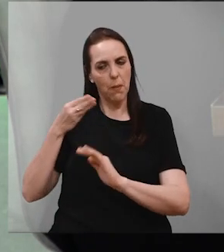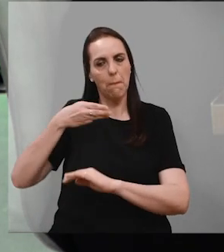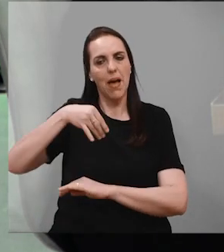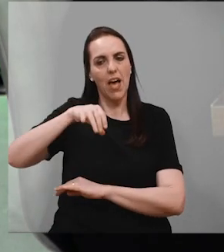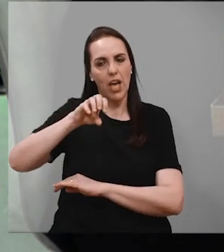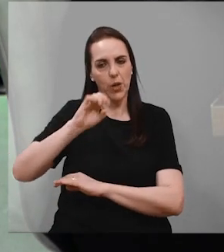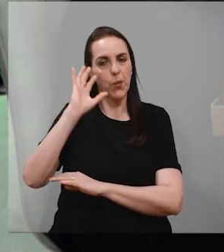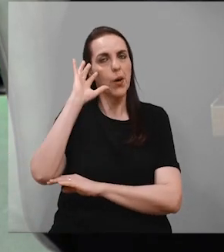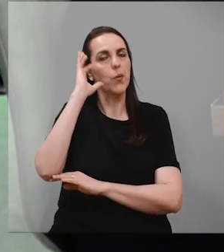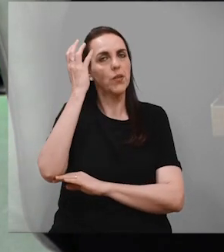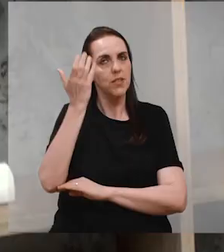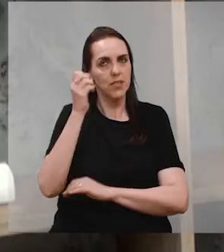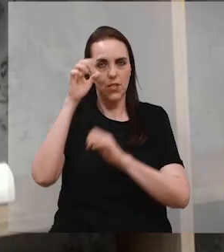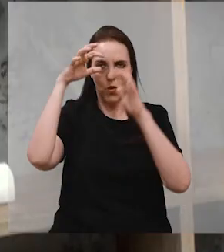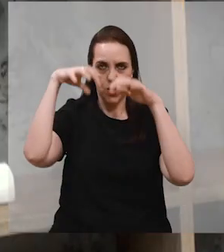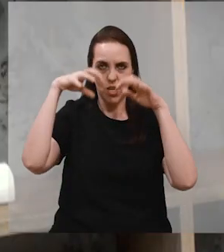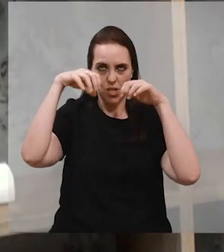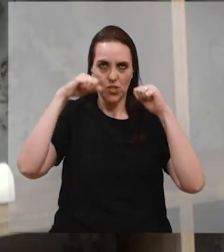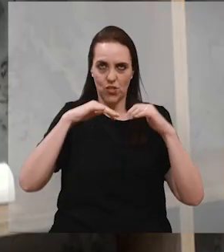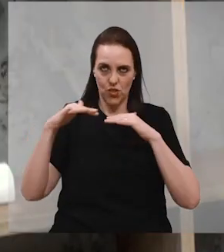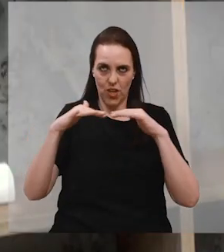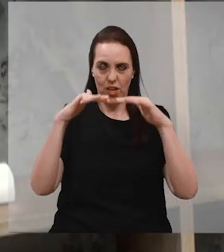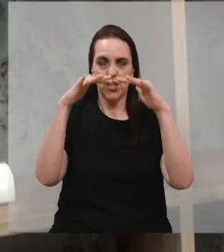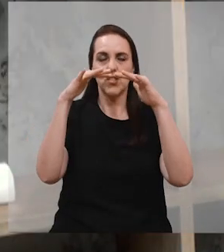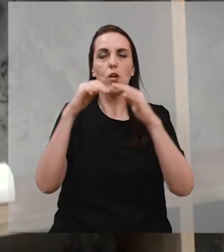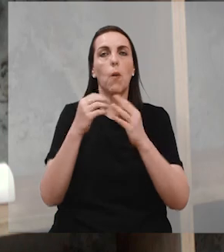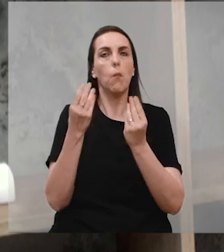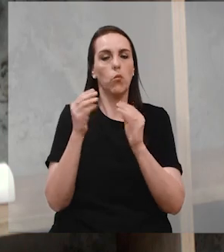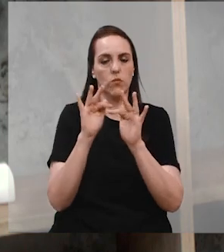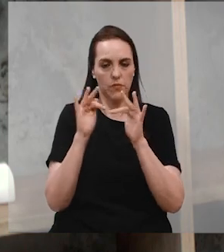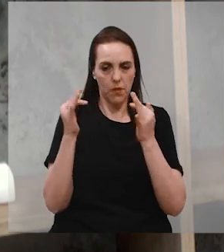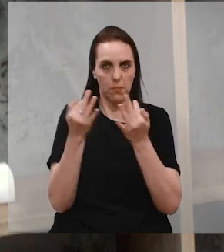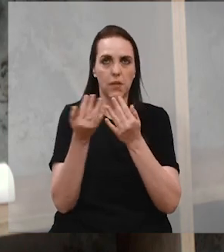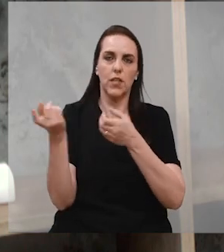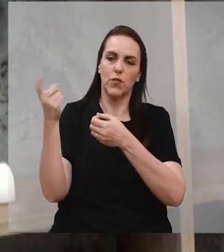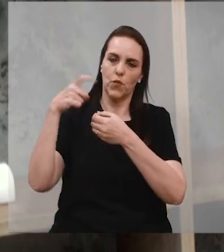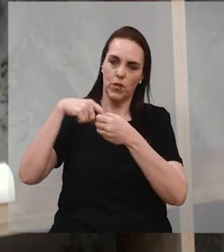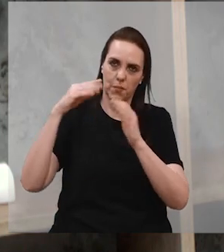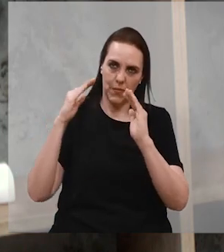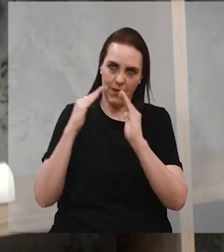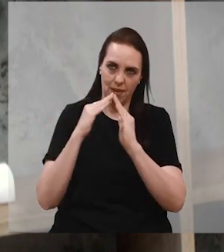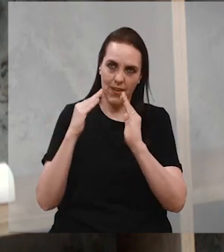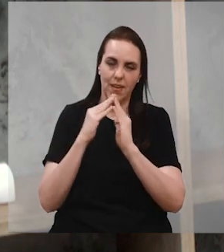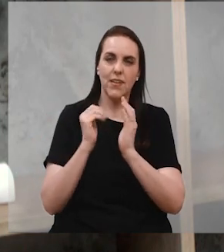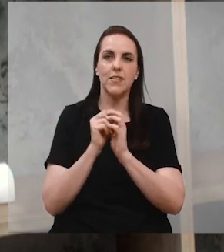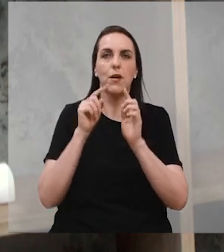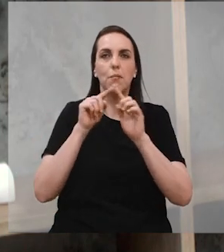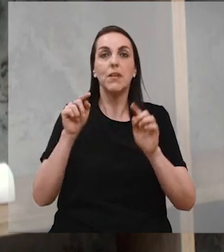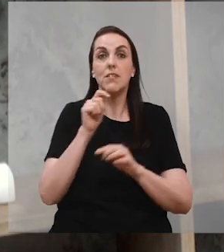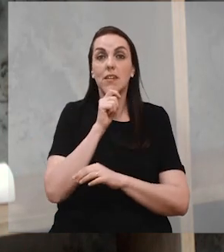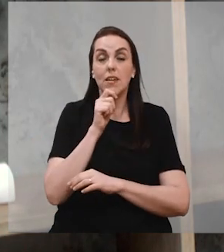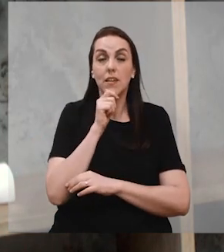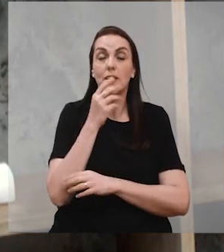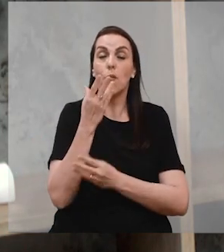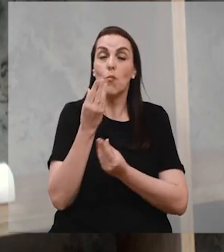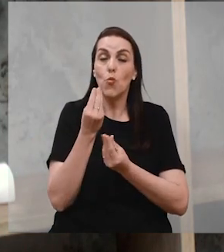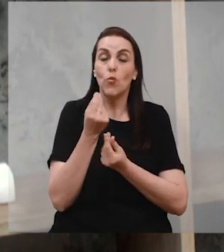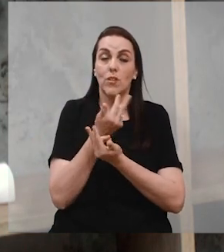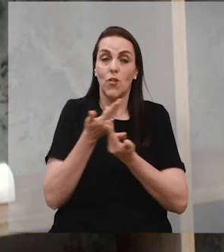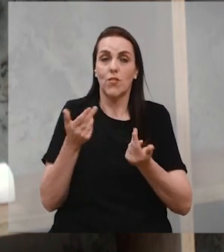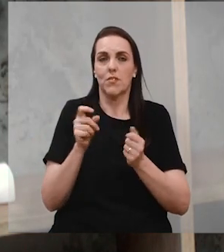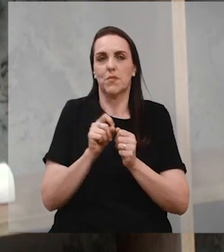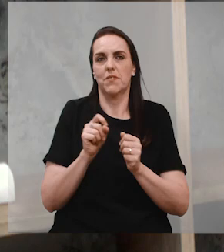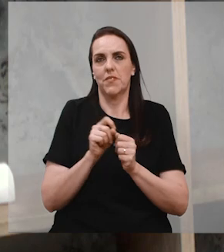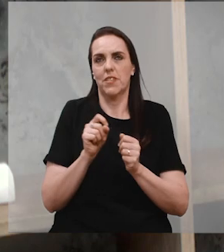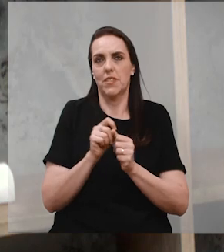as enchentes. Muita coisa mudou agora, muitas famílias já puderam voltar para casa, mas ainda tem muito que se fazer